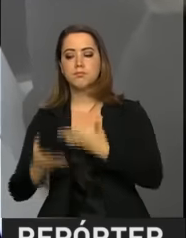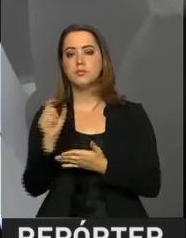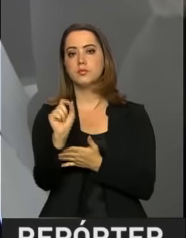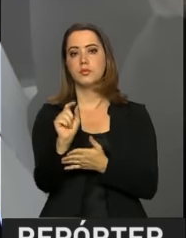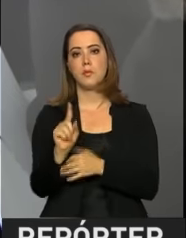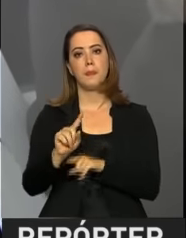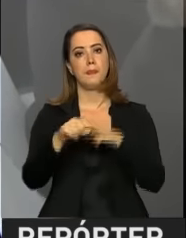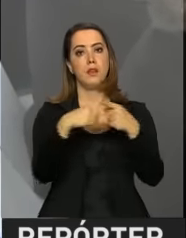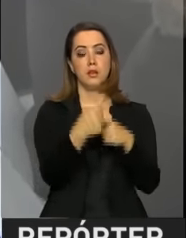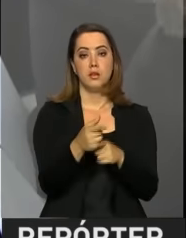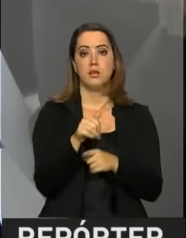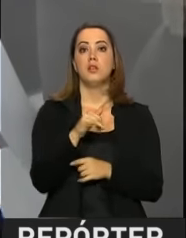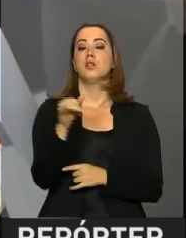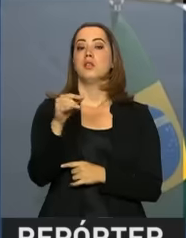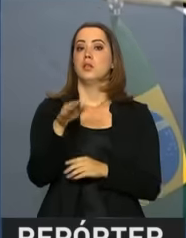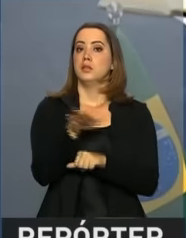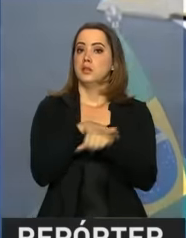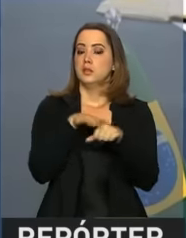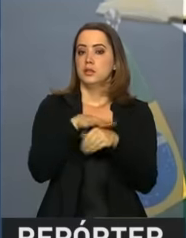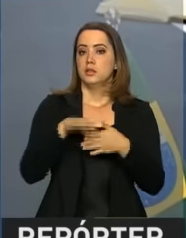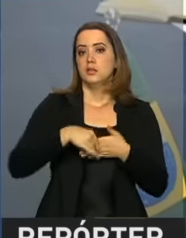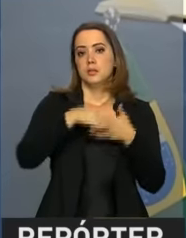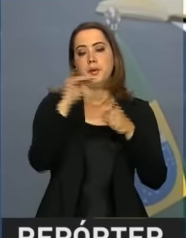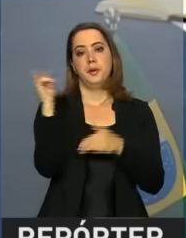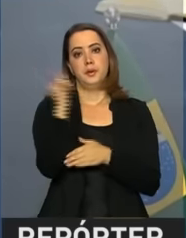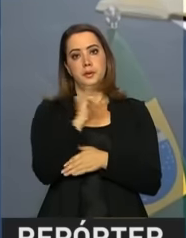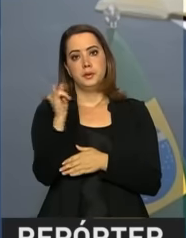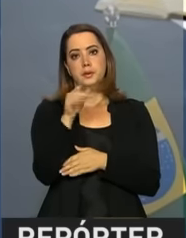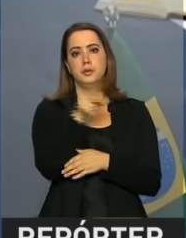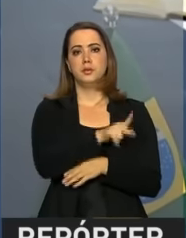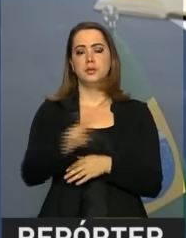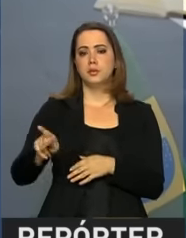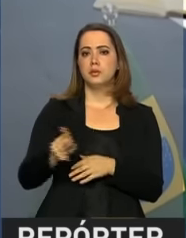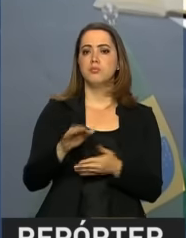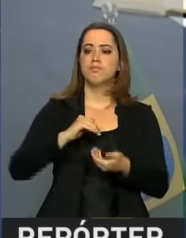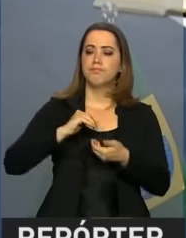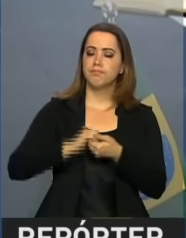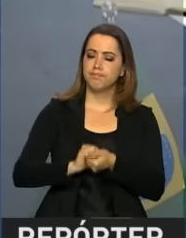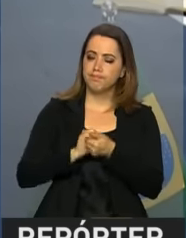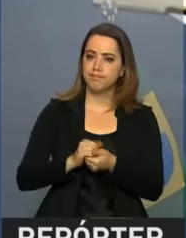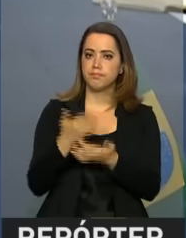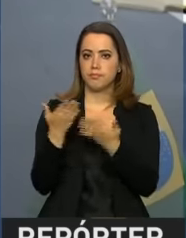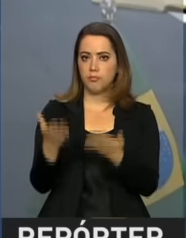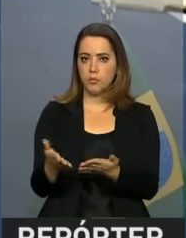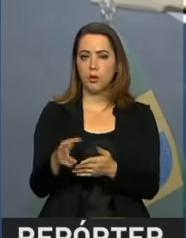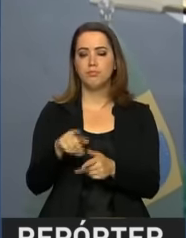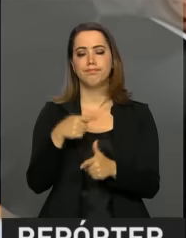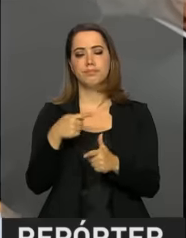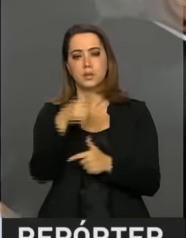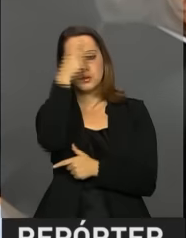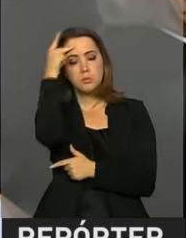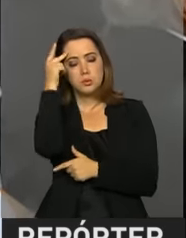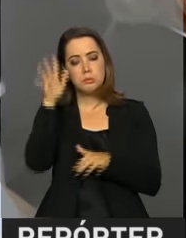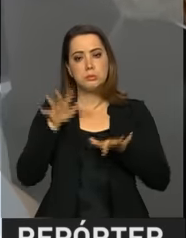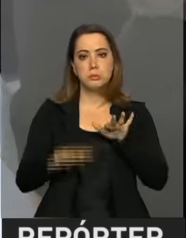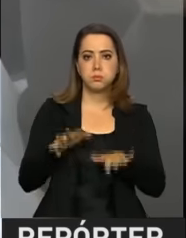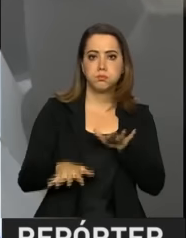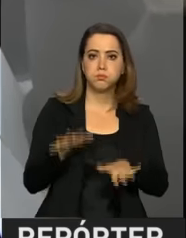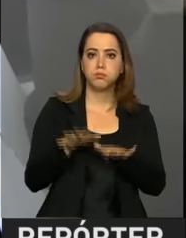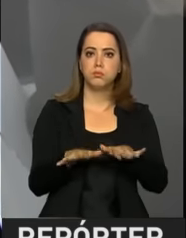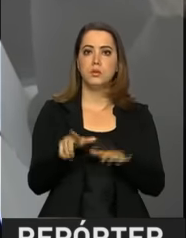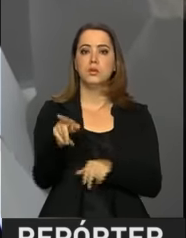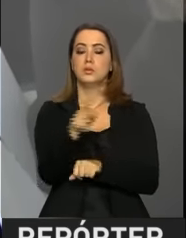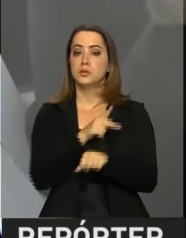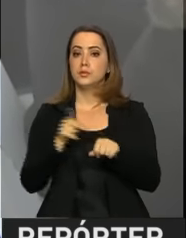com o primeiro-ministro da Itália, Matteo Renzi, o presidente prestou solidariedade às vítimas do terremoto que atingiu o país no